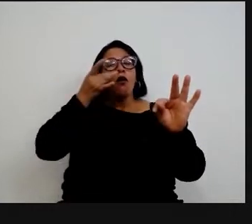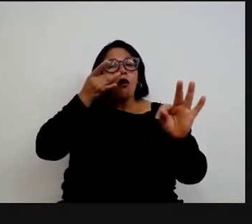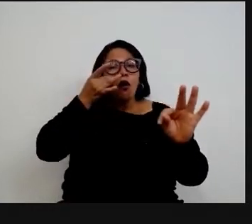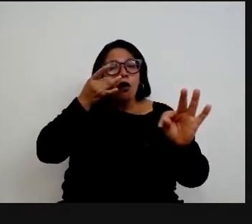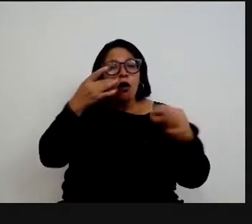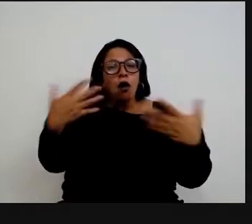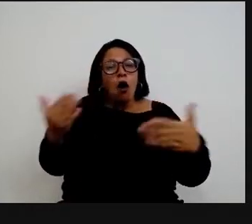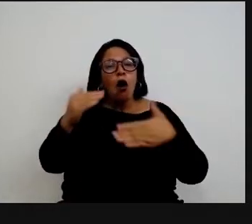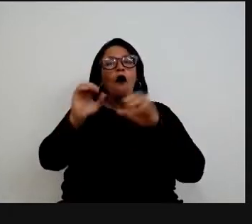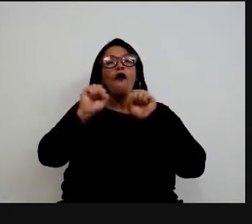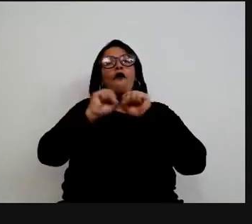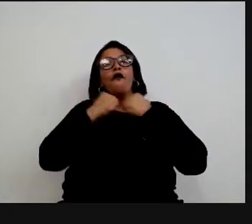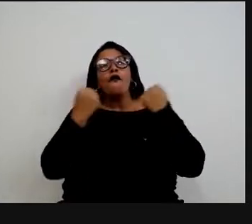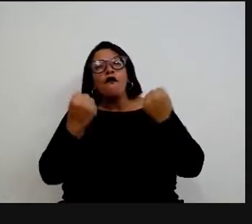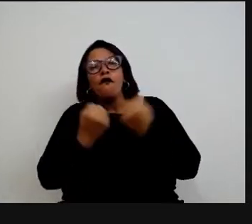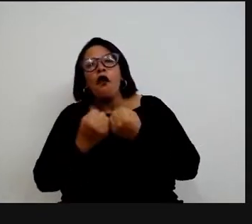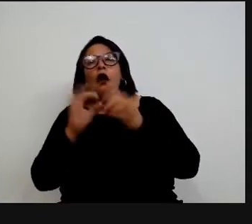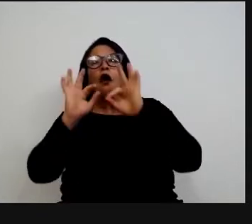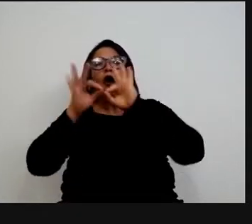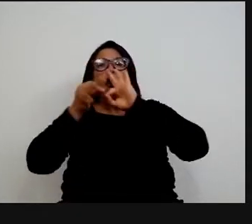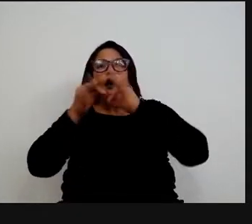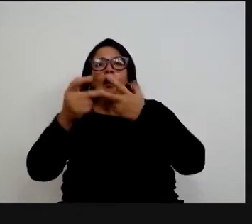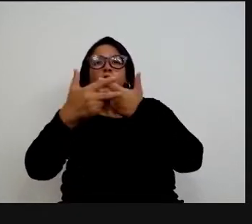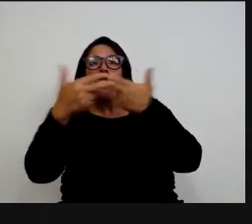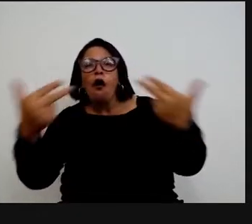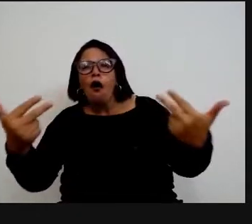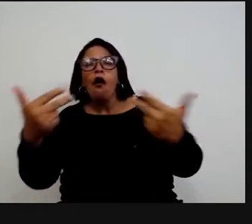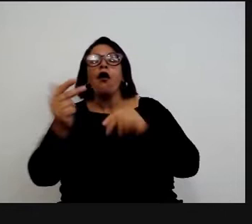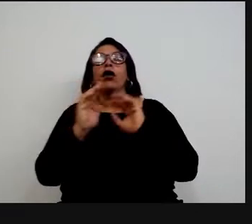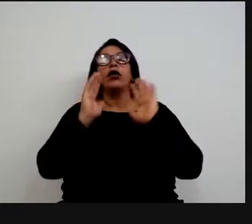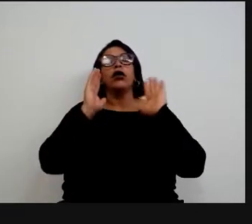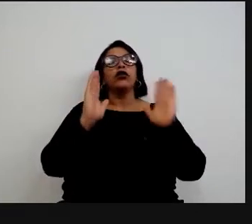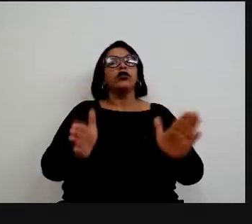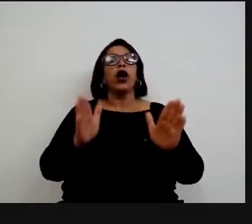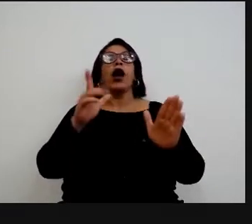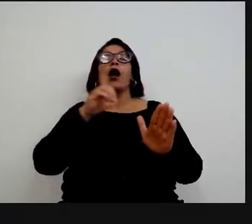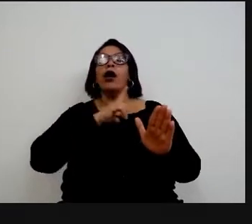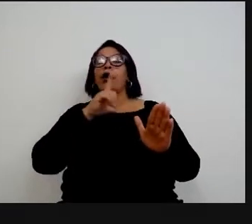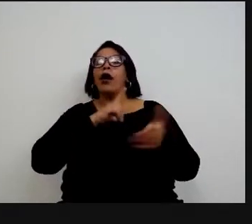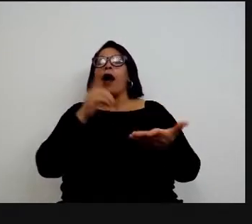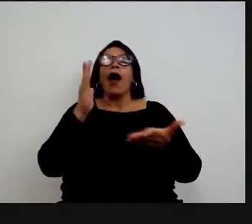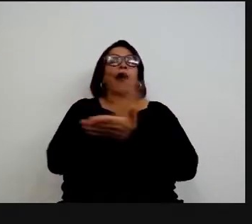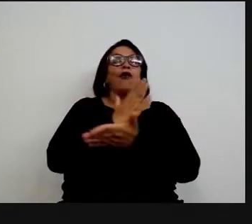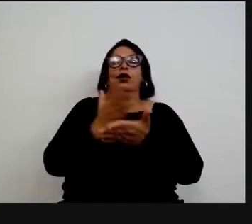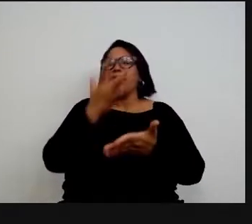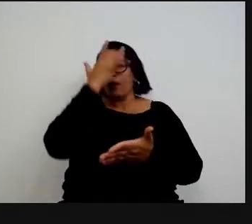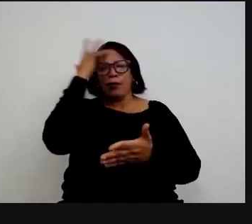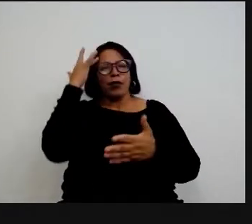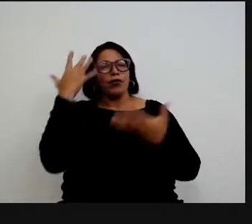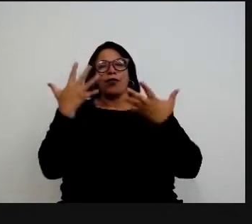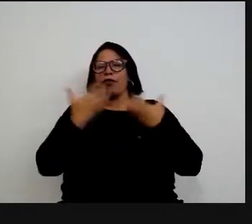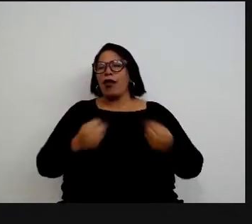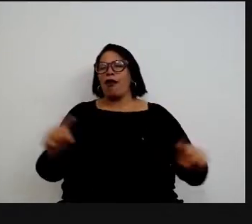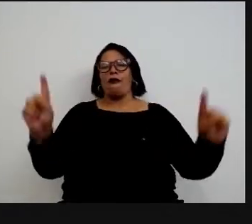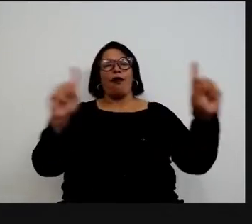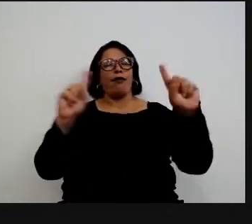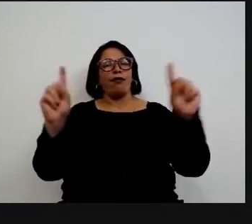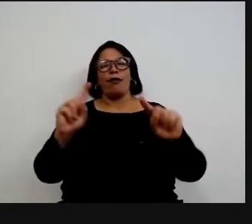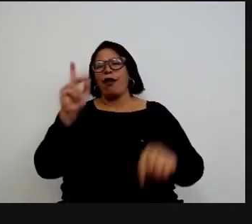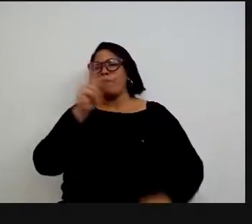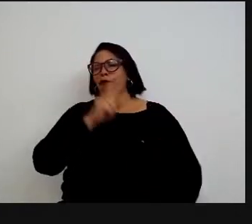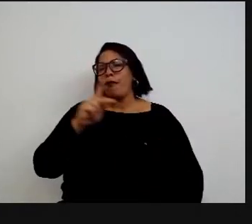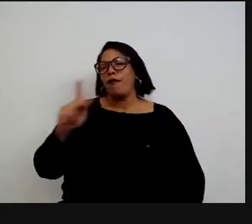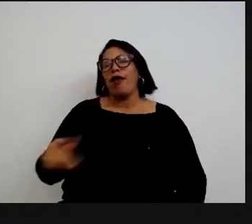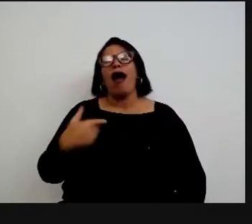Ou fazer fóruns, atividades interativas, tudo isso, e era muita resistência. Resistência dos